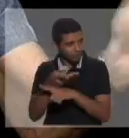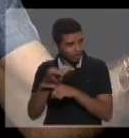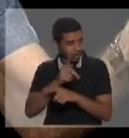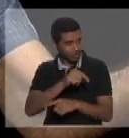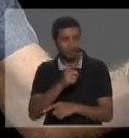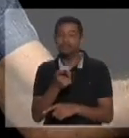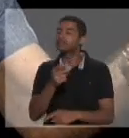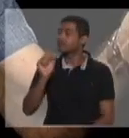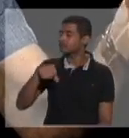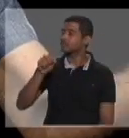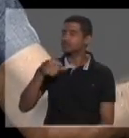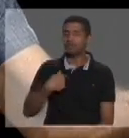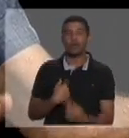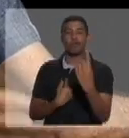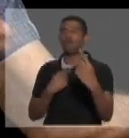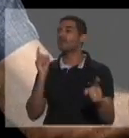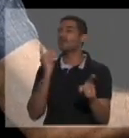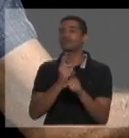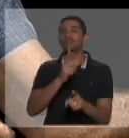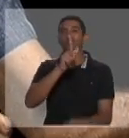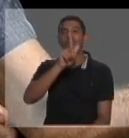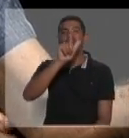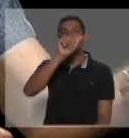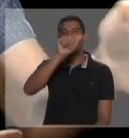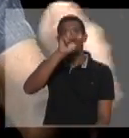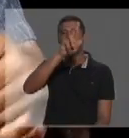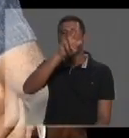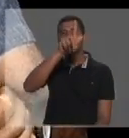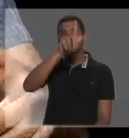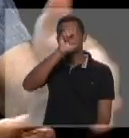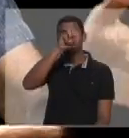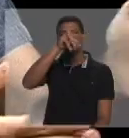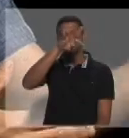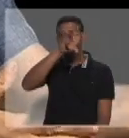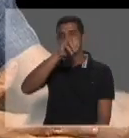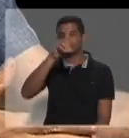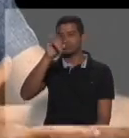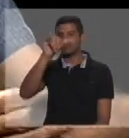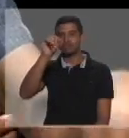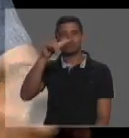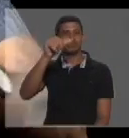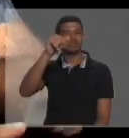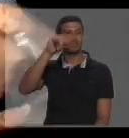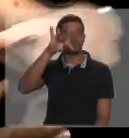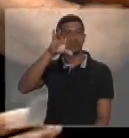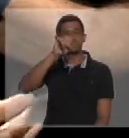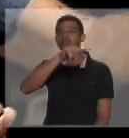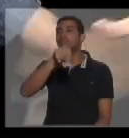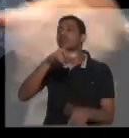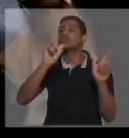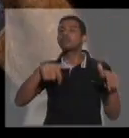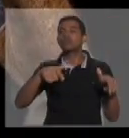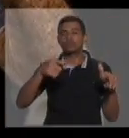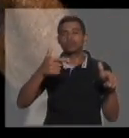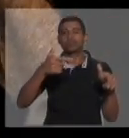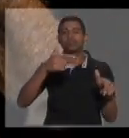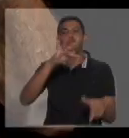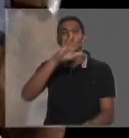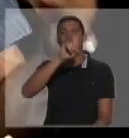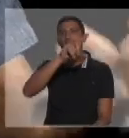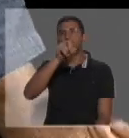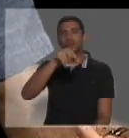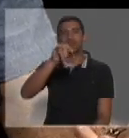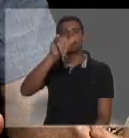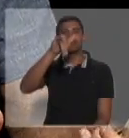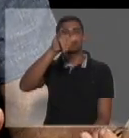Um deles era o Argemiro dos Santos, que esteve na fazenda. E esse homem estava em Foz do Iguaçu e tem toda a épica dele. E ele